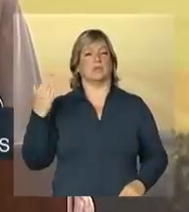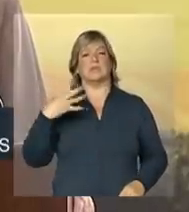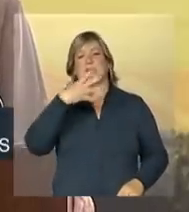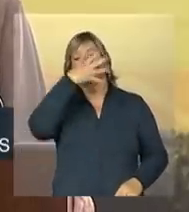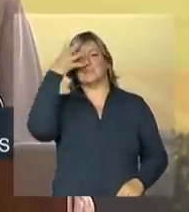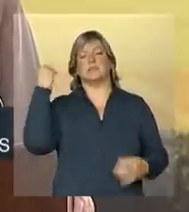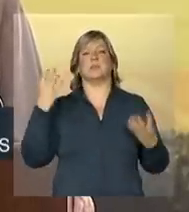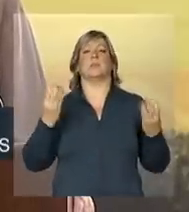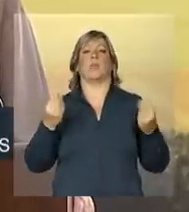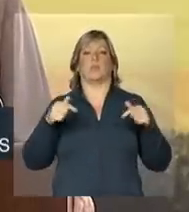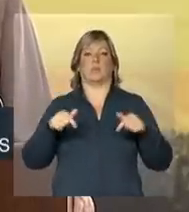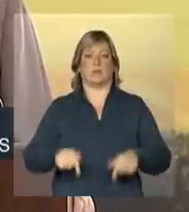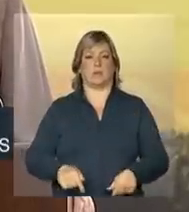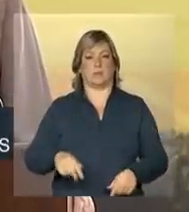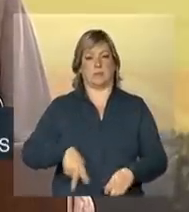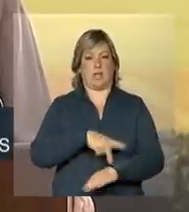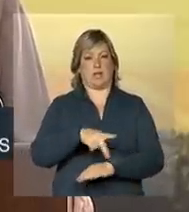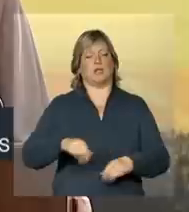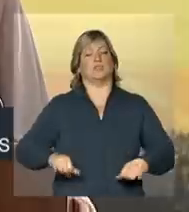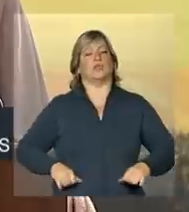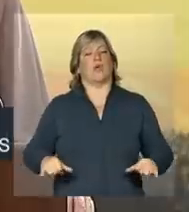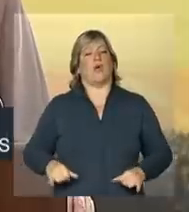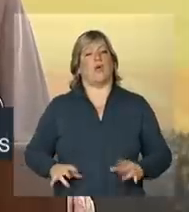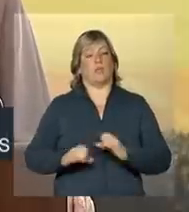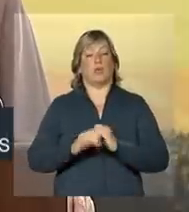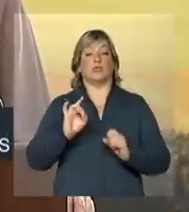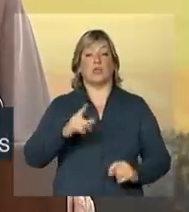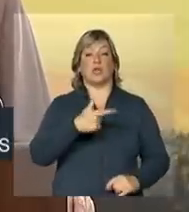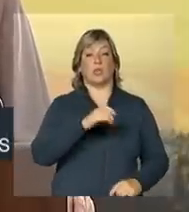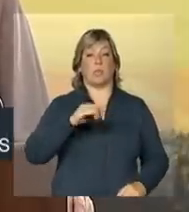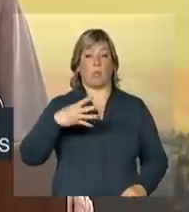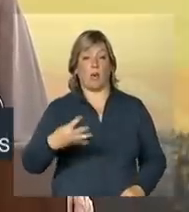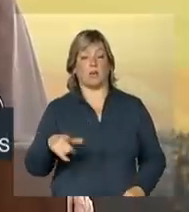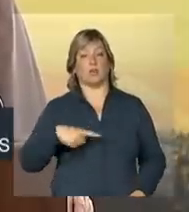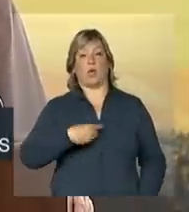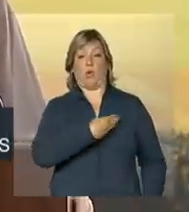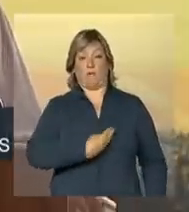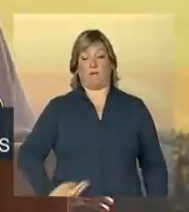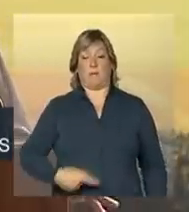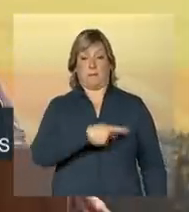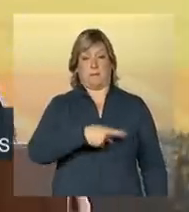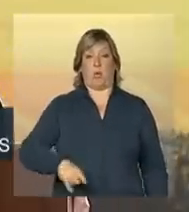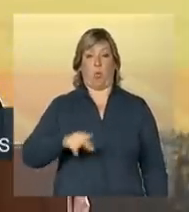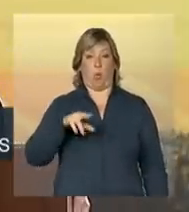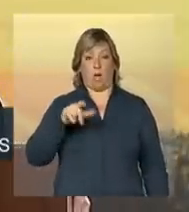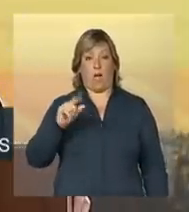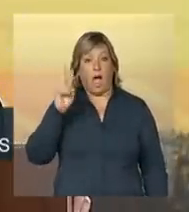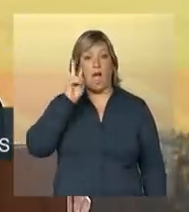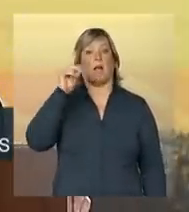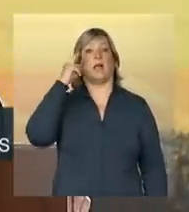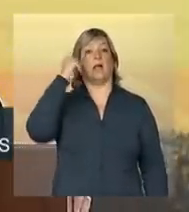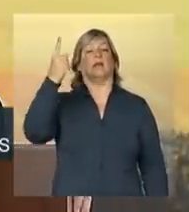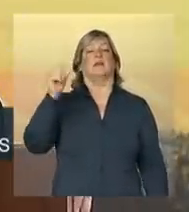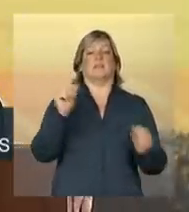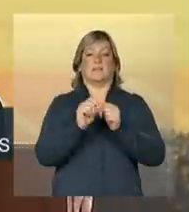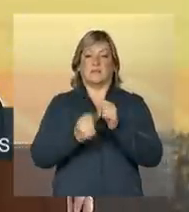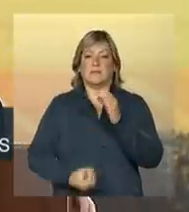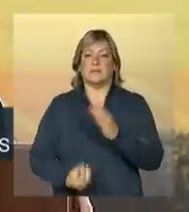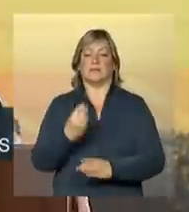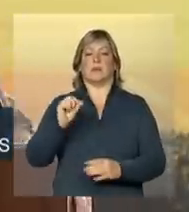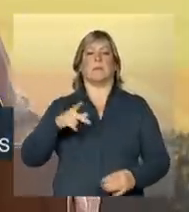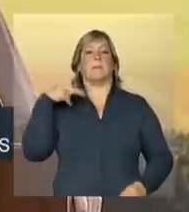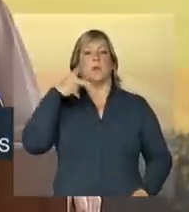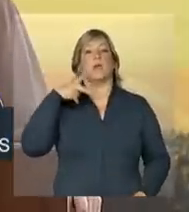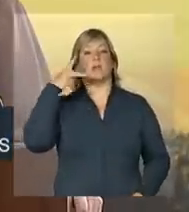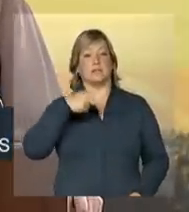nosso país somente em 2004 no governo do presidente Lula foi criada uma